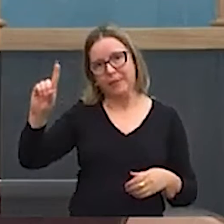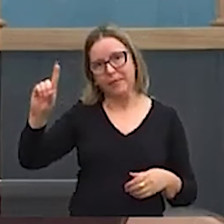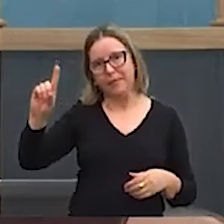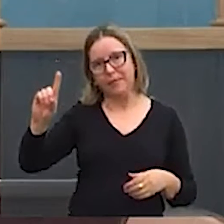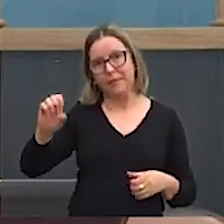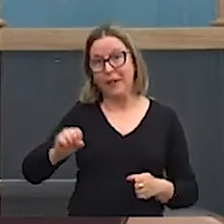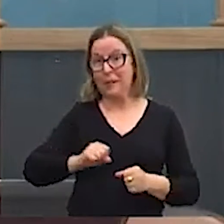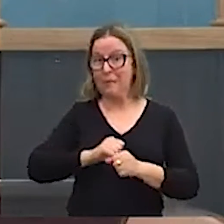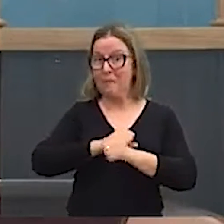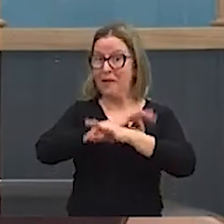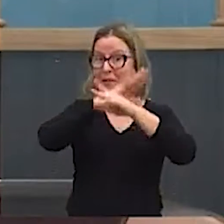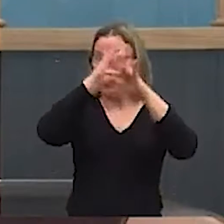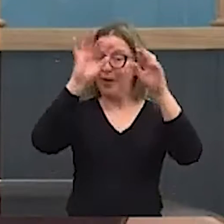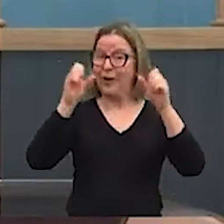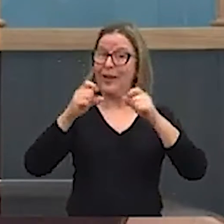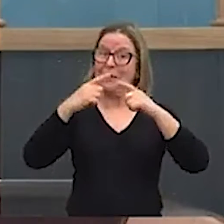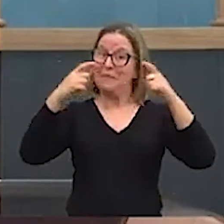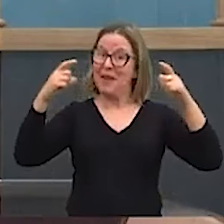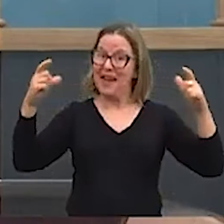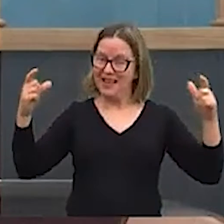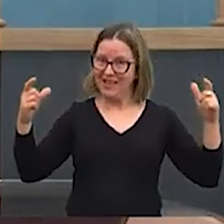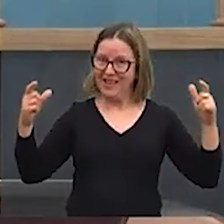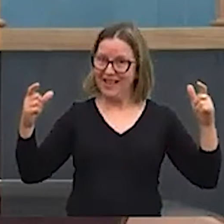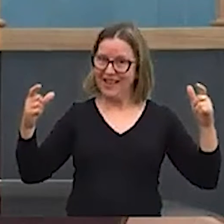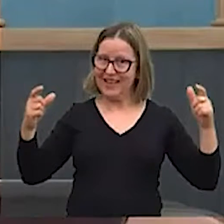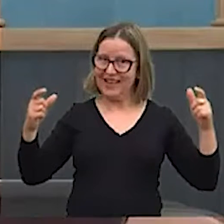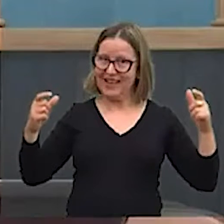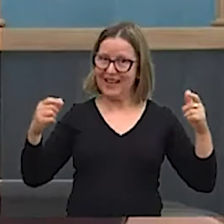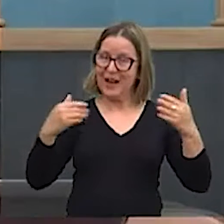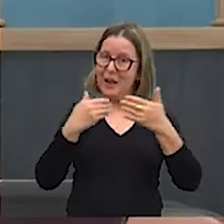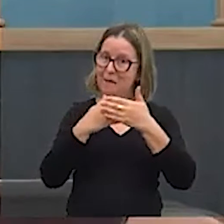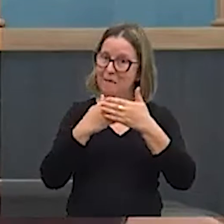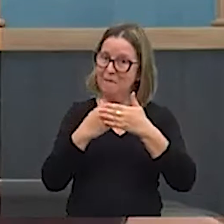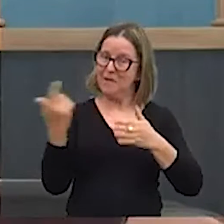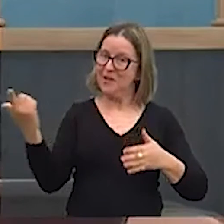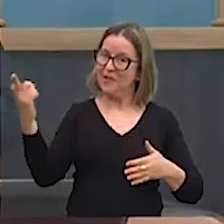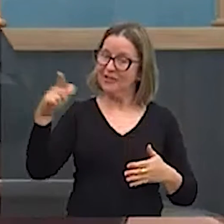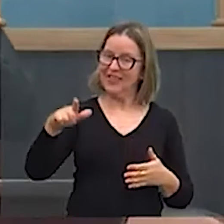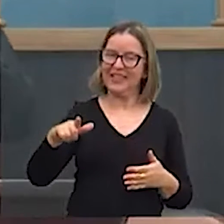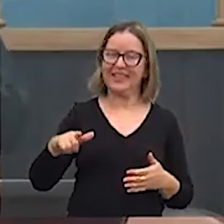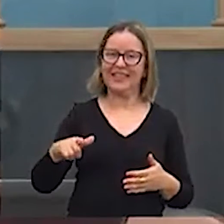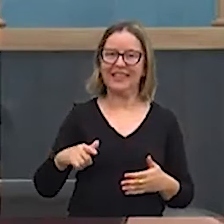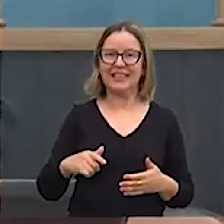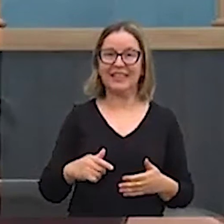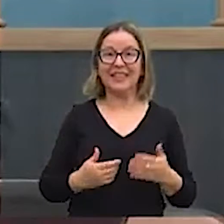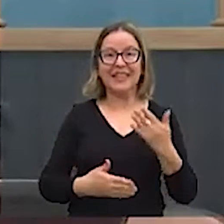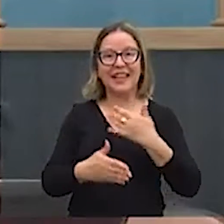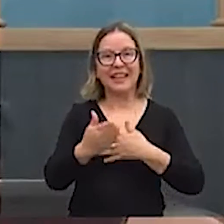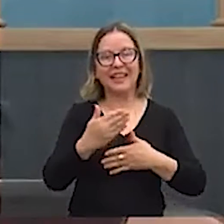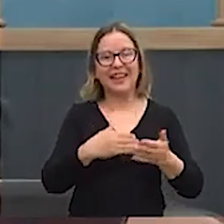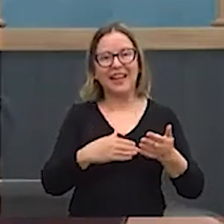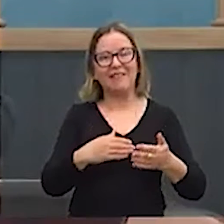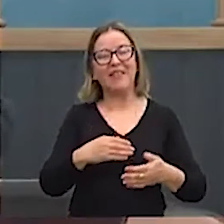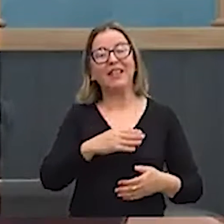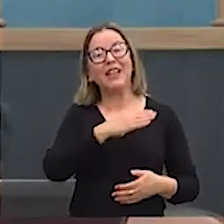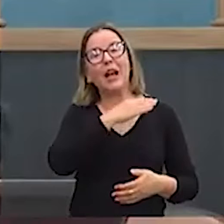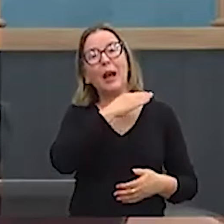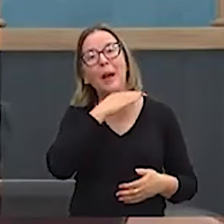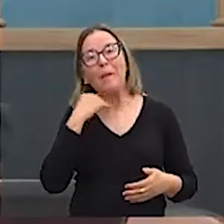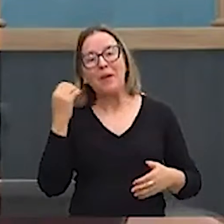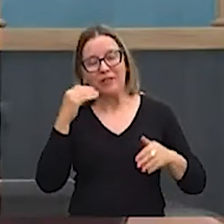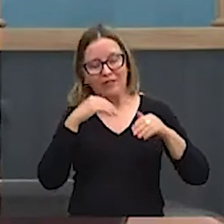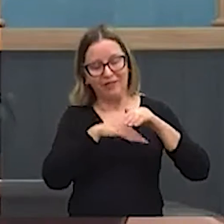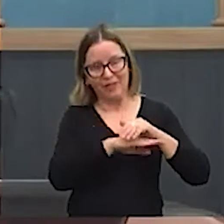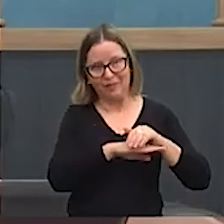glória maior ainda estava para vir. E era através da sua morte,